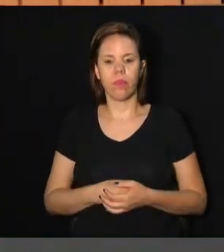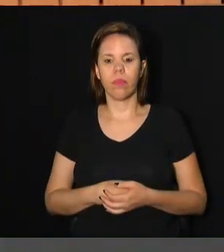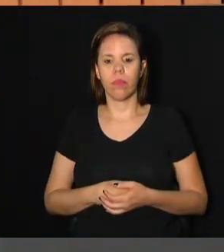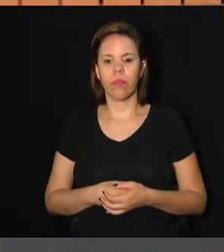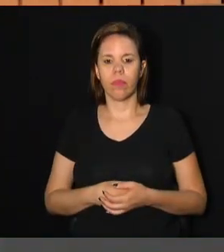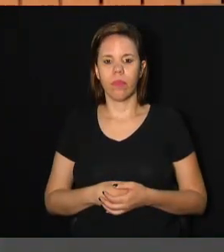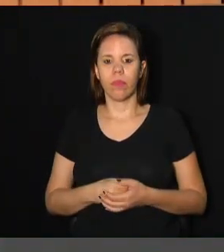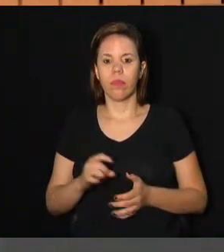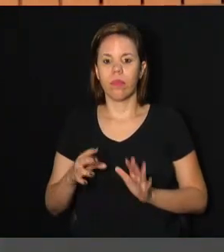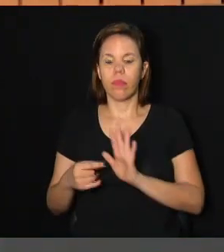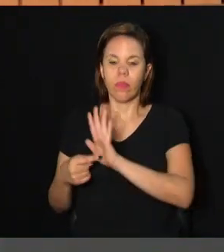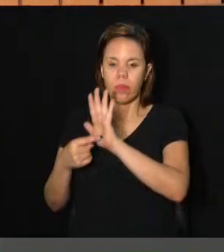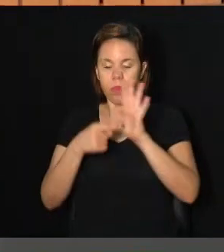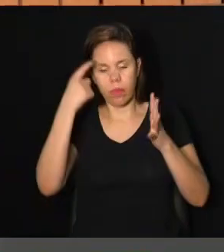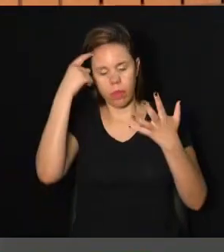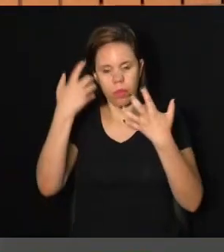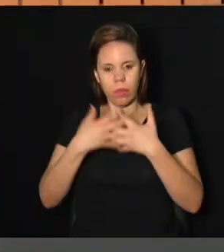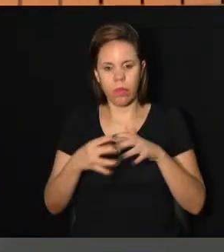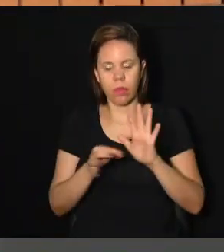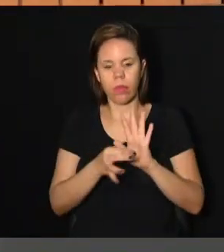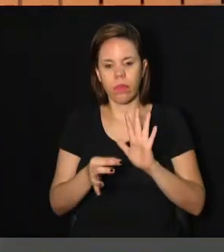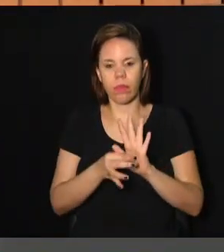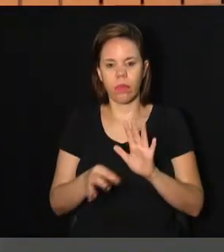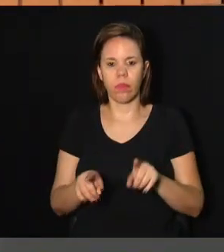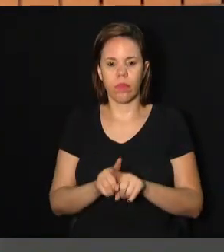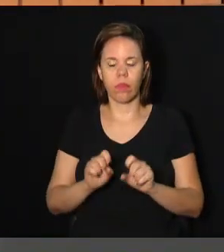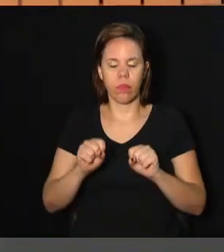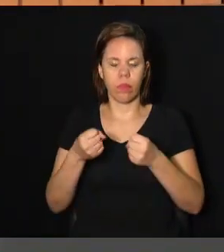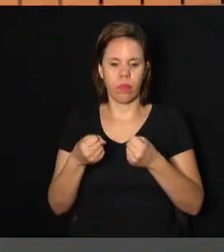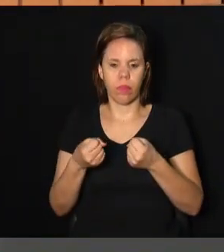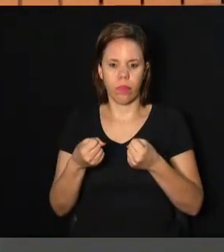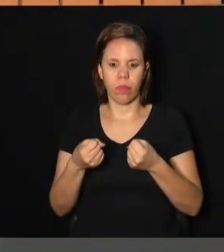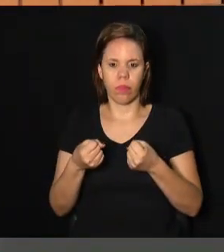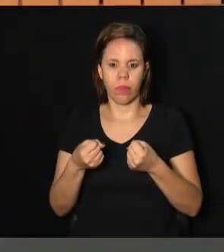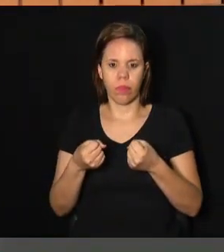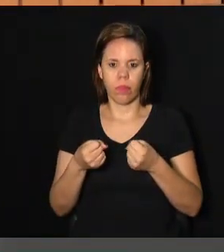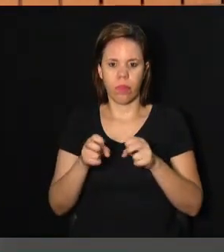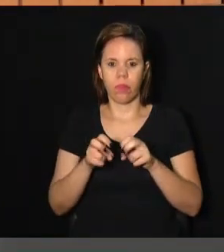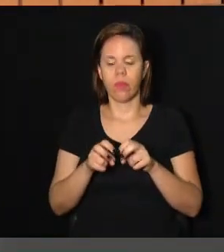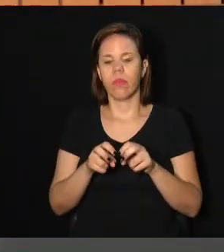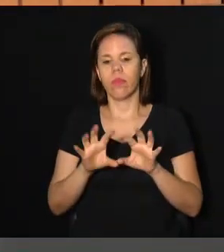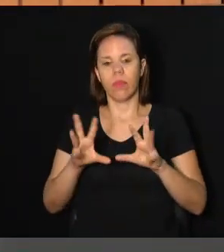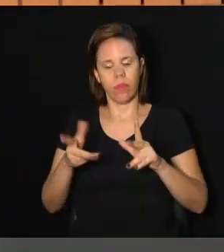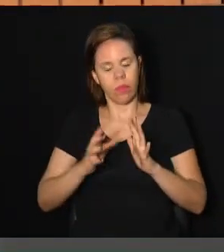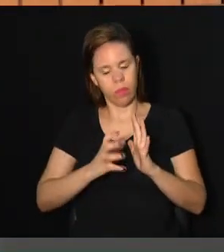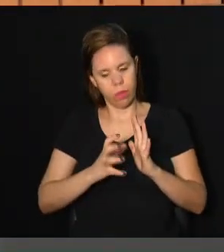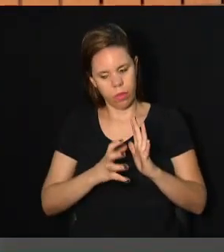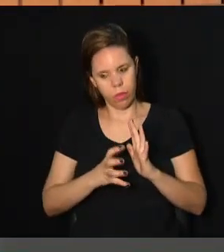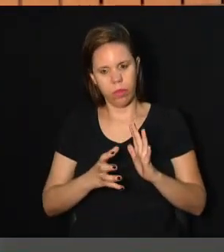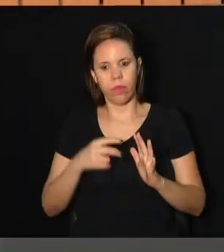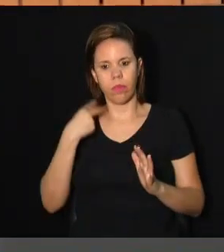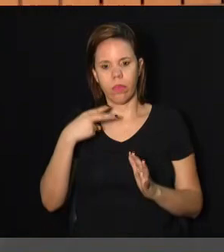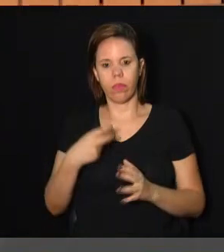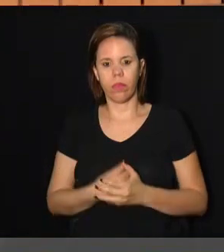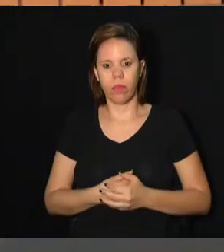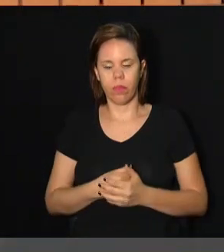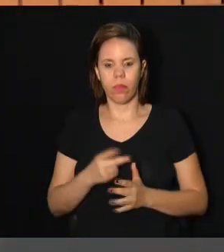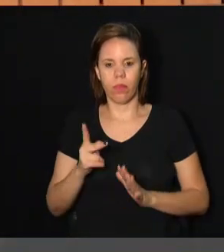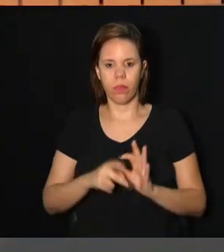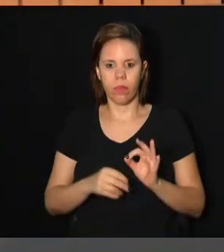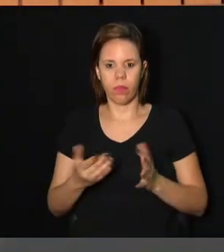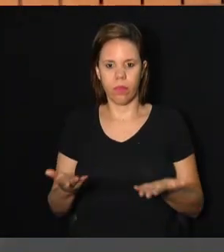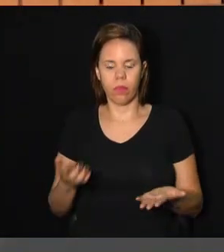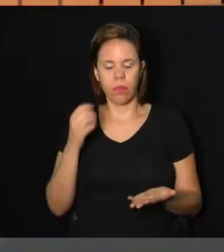à exposição dos pensamentos e defesas das bancadas de vereadores. O